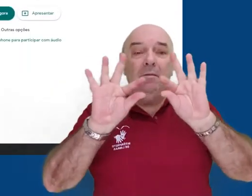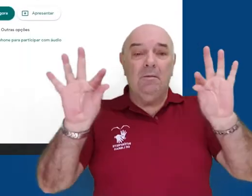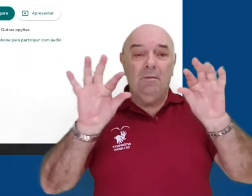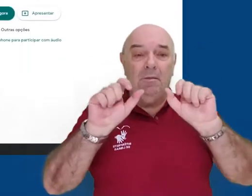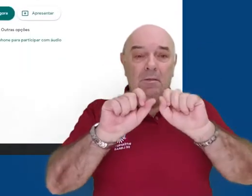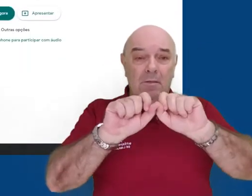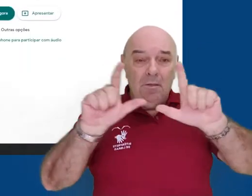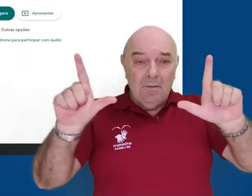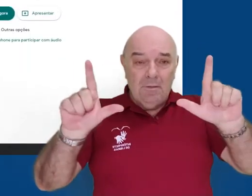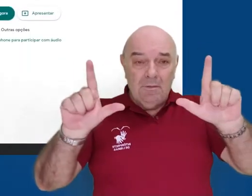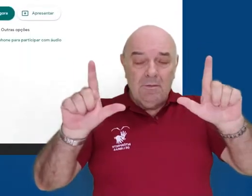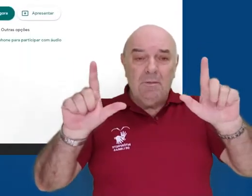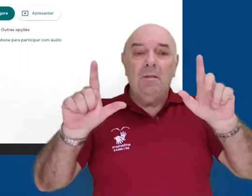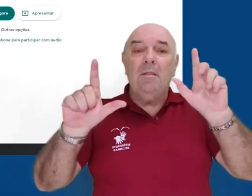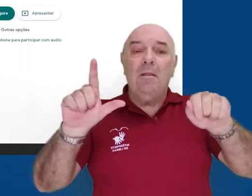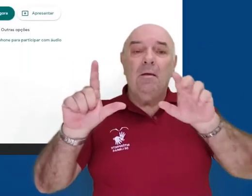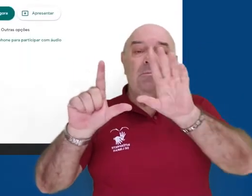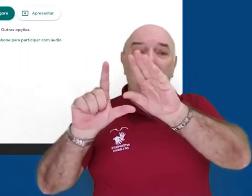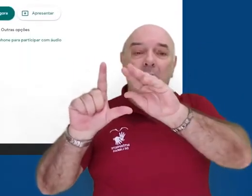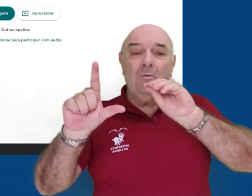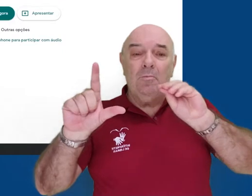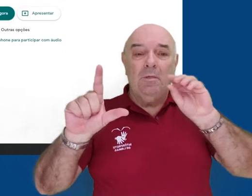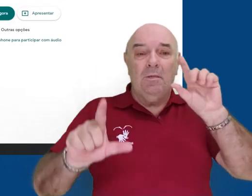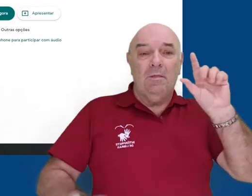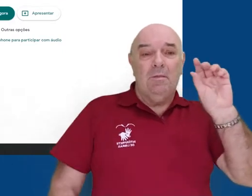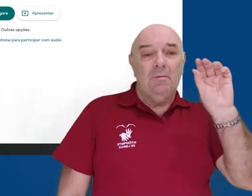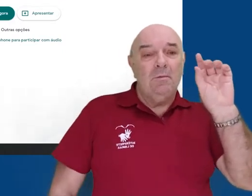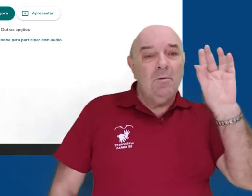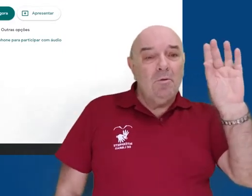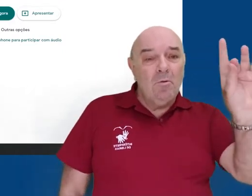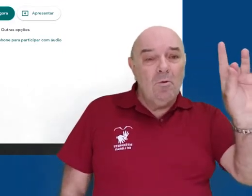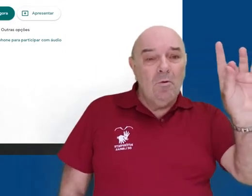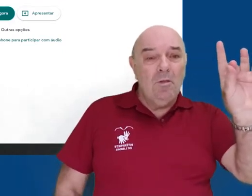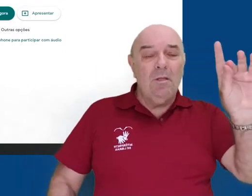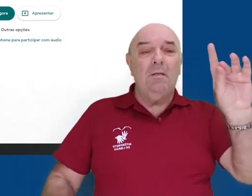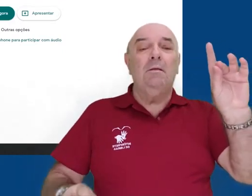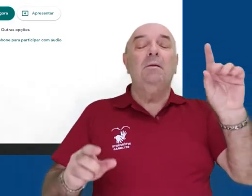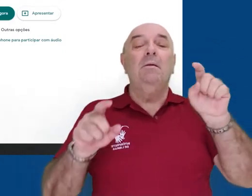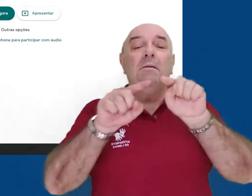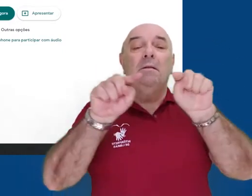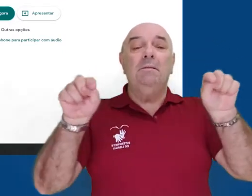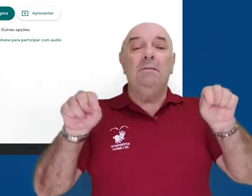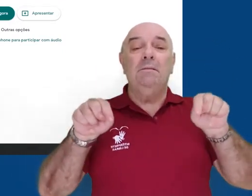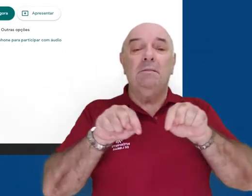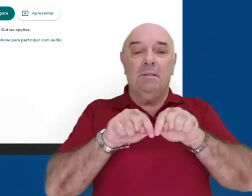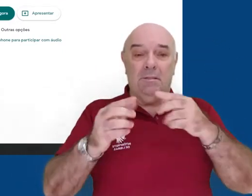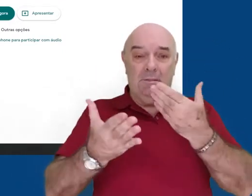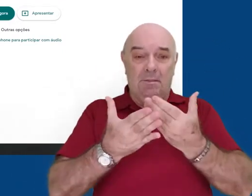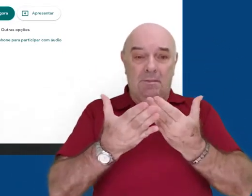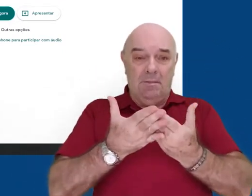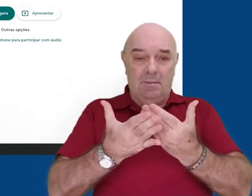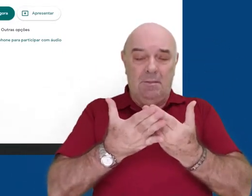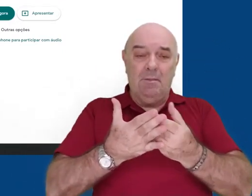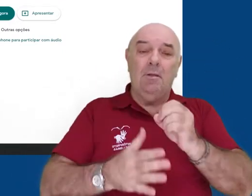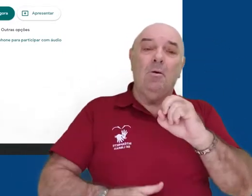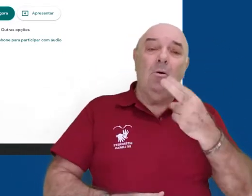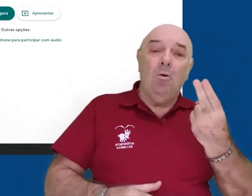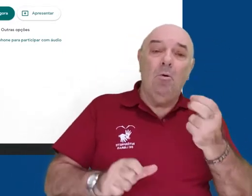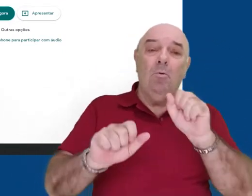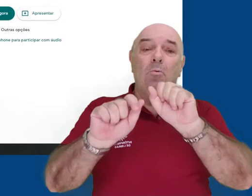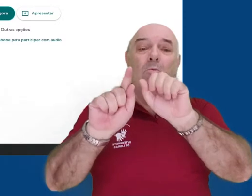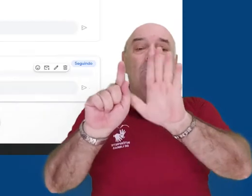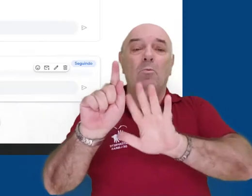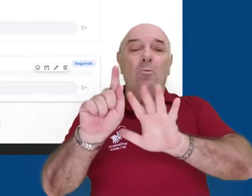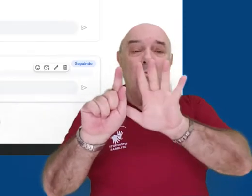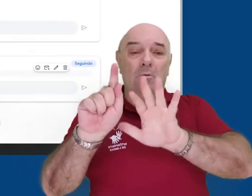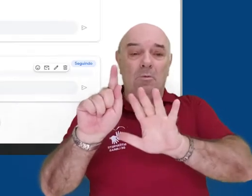O pode ser copiado e compartilhado na sala de aula, assim como foi feito com o link do Google Agenda, ou